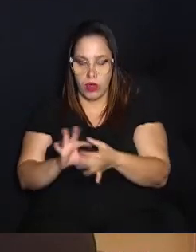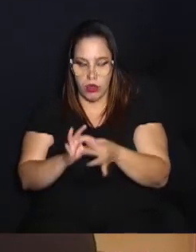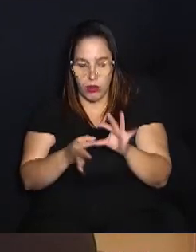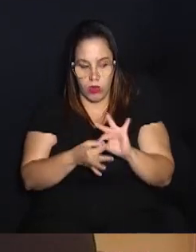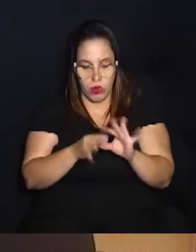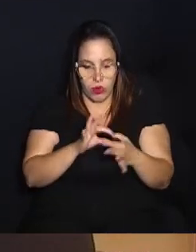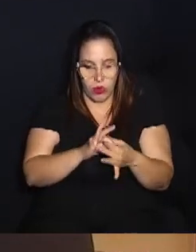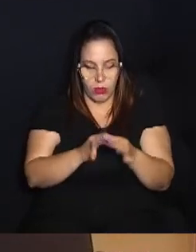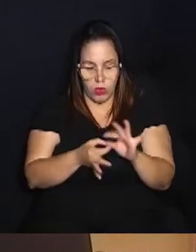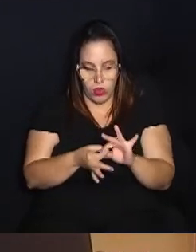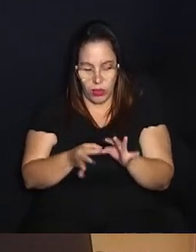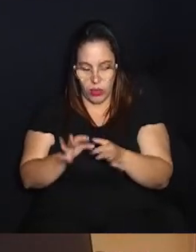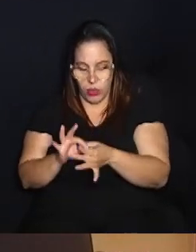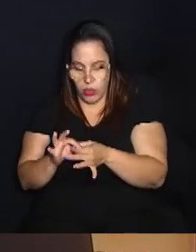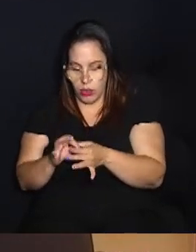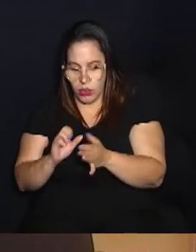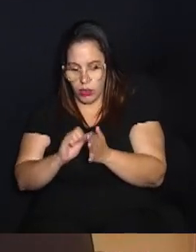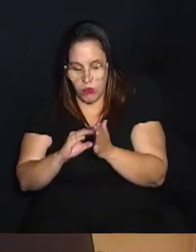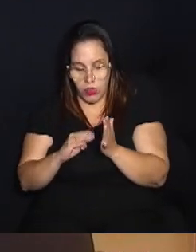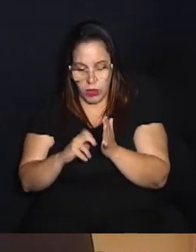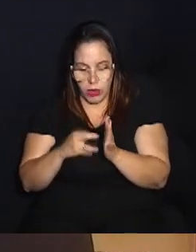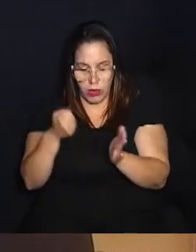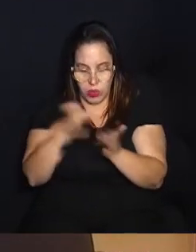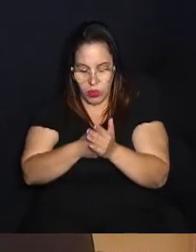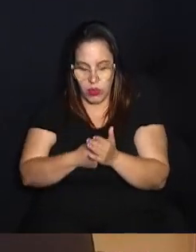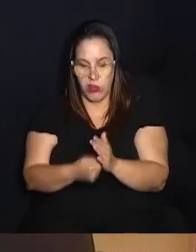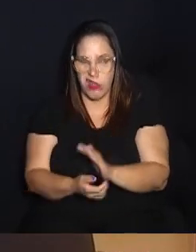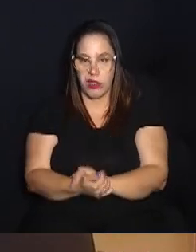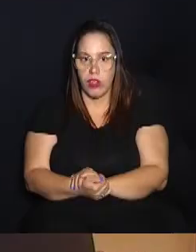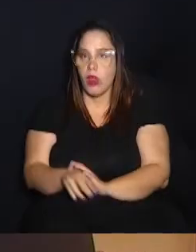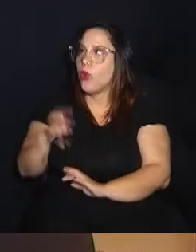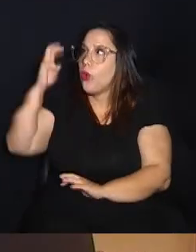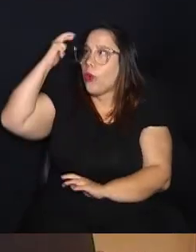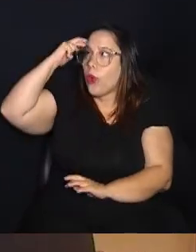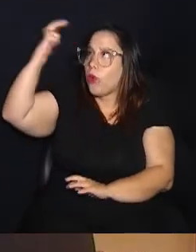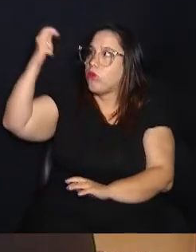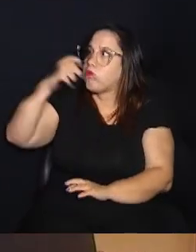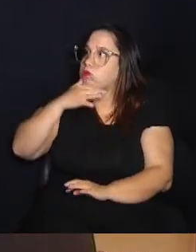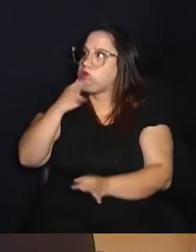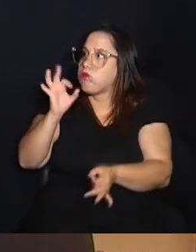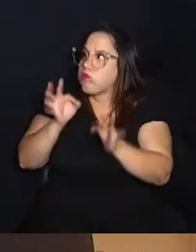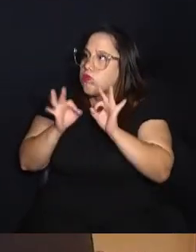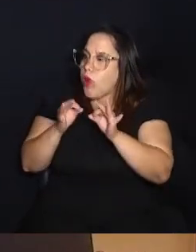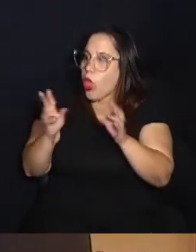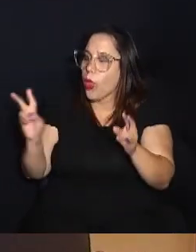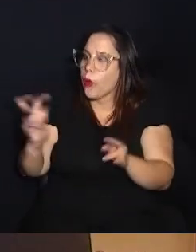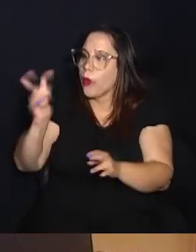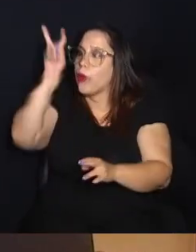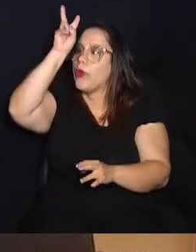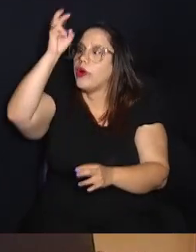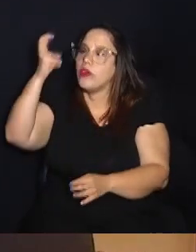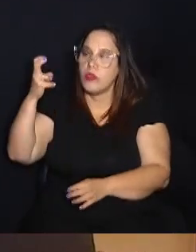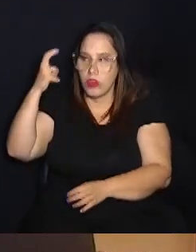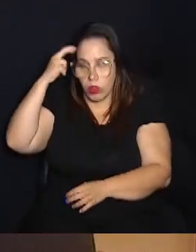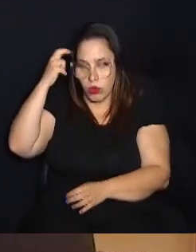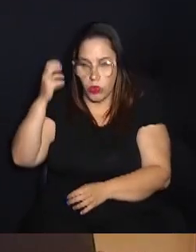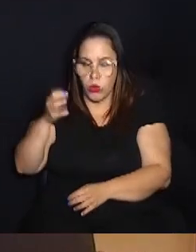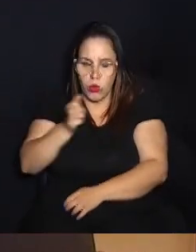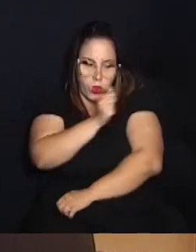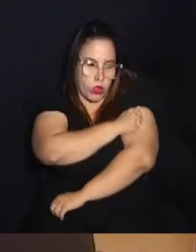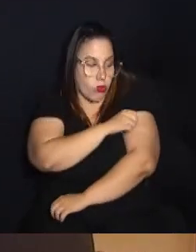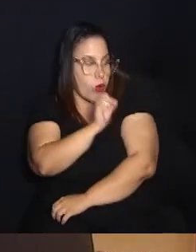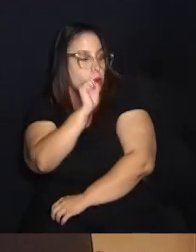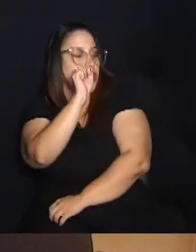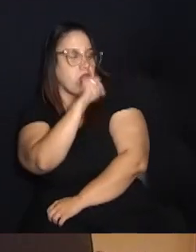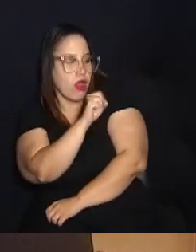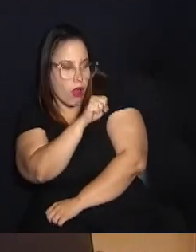contexto favorável para o combate ao analfabetismo. E a ideia justamente era valorizar a cultura do